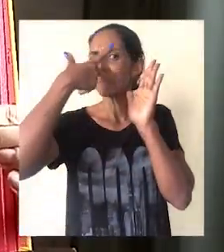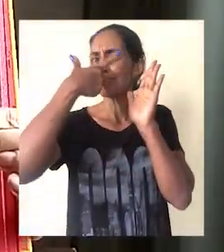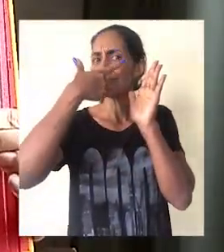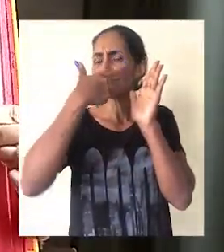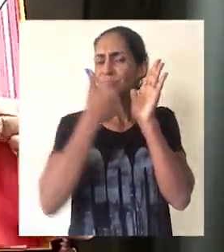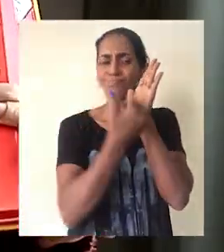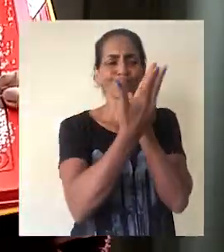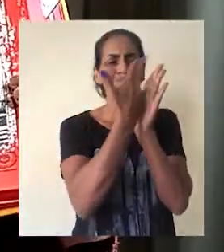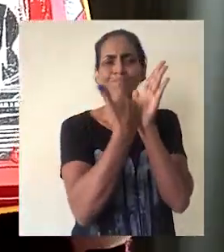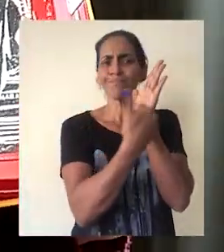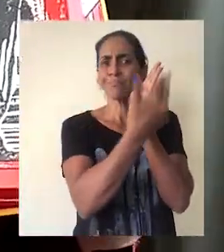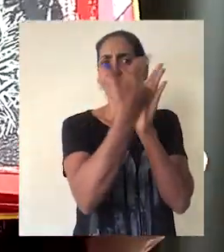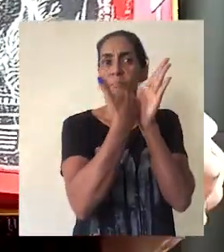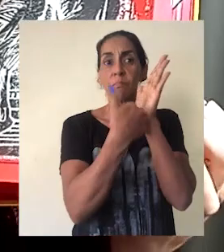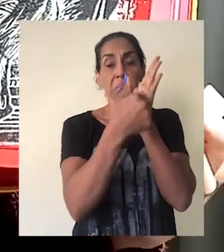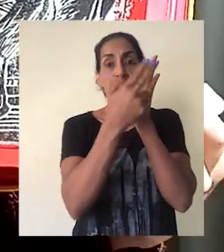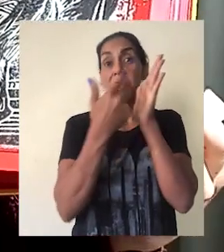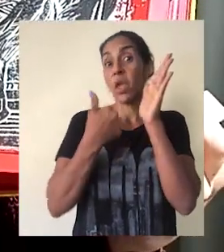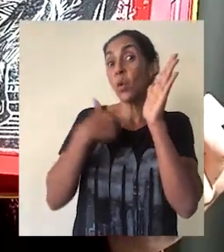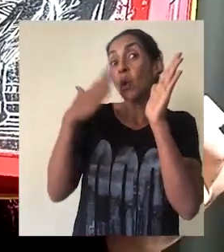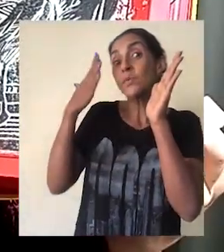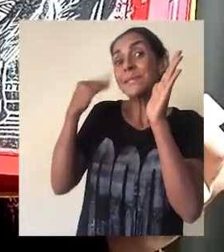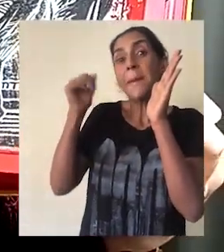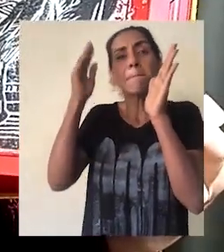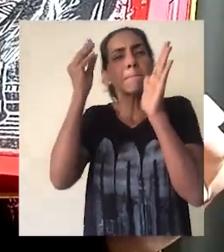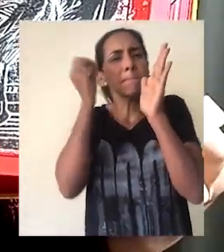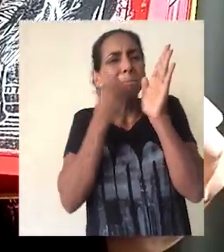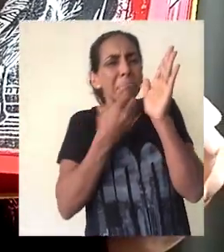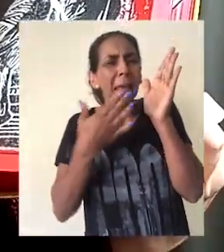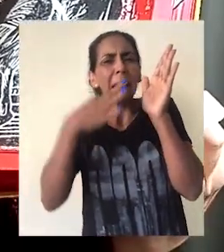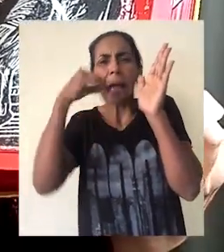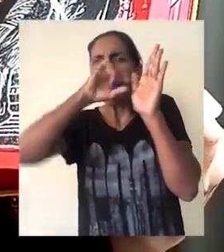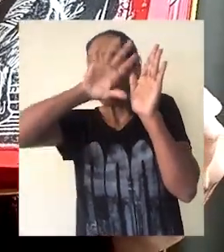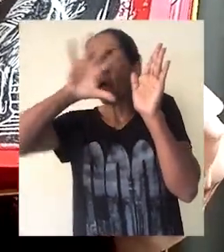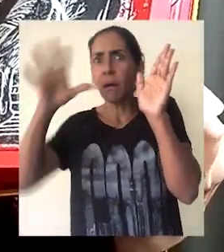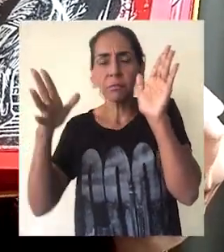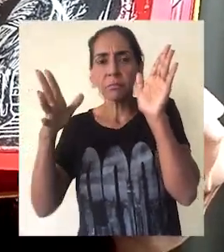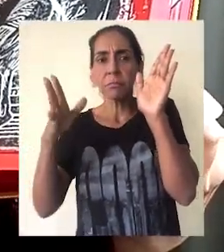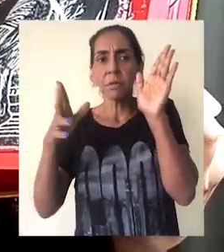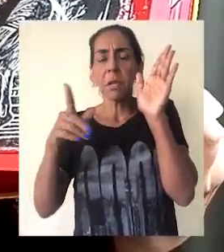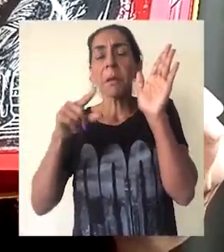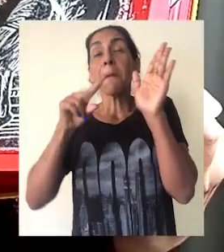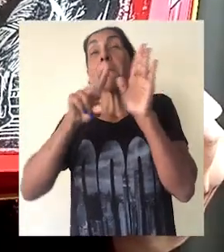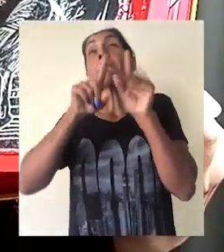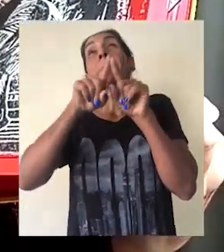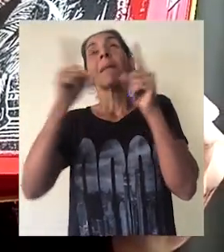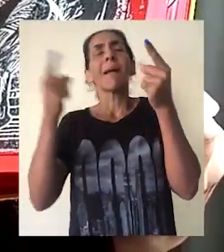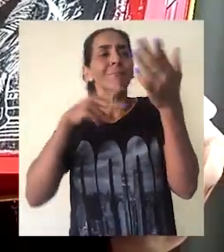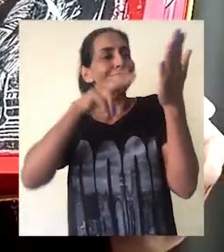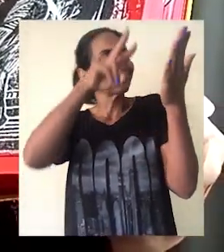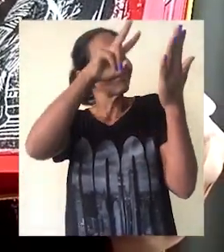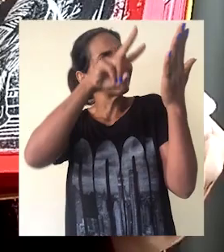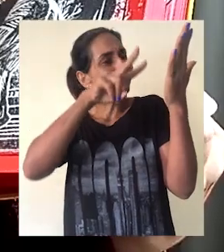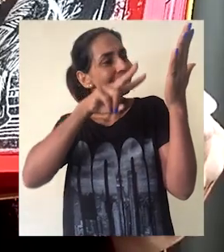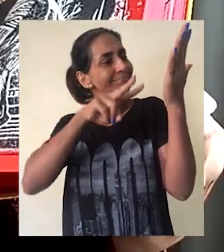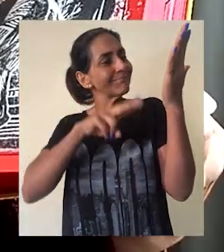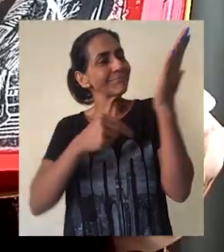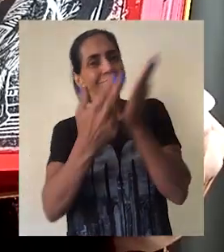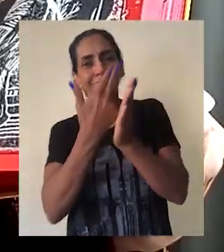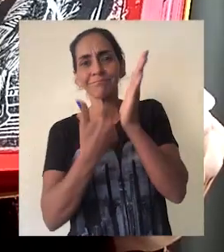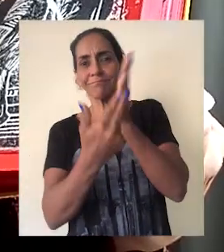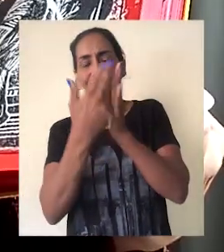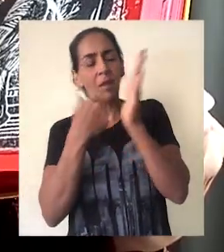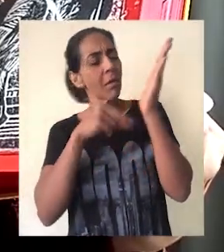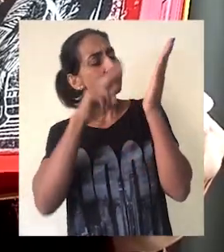de ilustração. Eu não entendo muito bem o que quer dizer a imagem, que fica mais legal ainda. Você fica olhando e imaginando aí várias coisas, é um